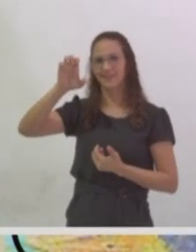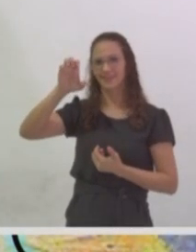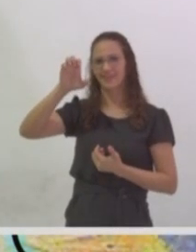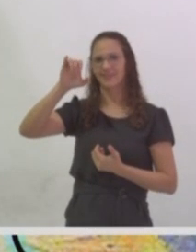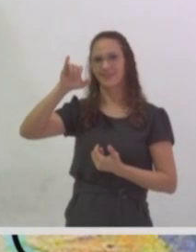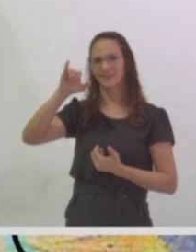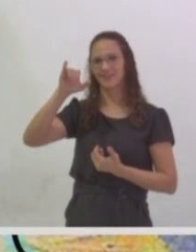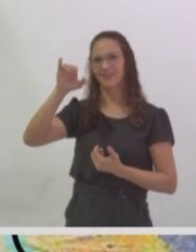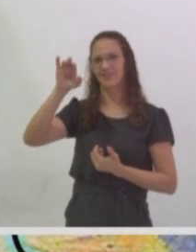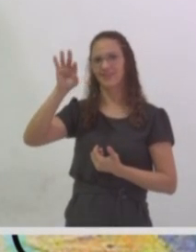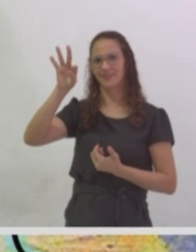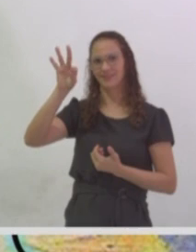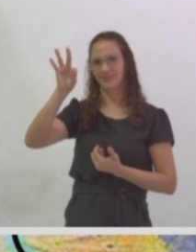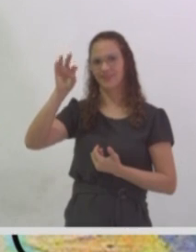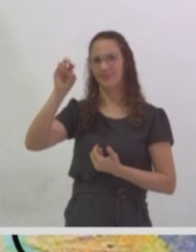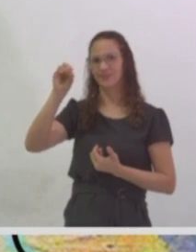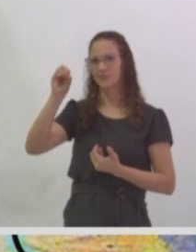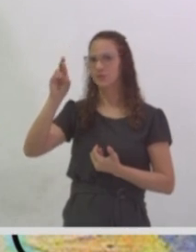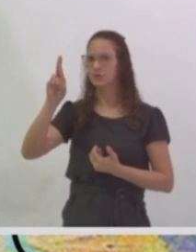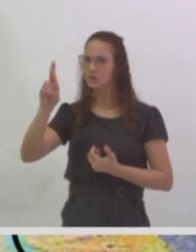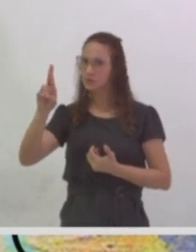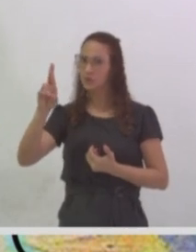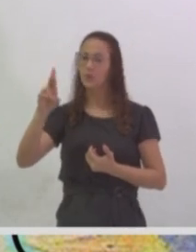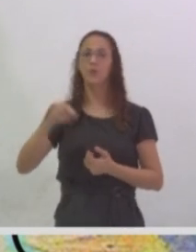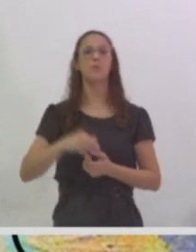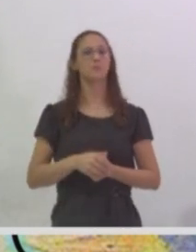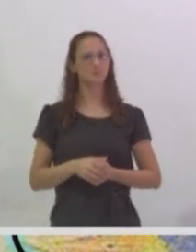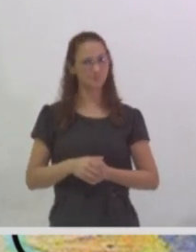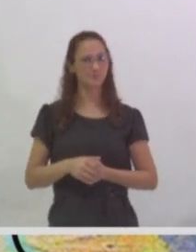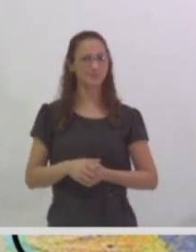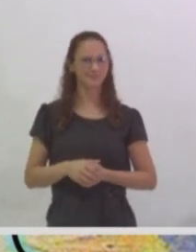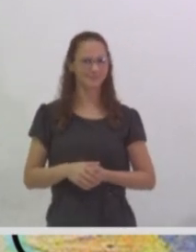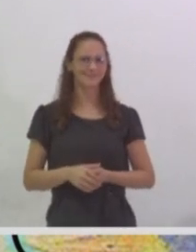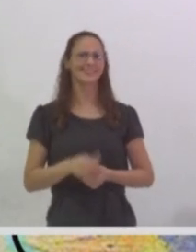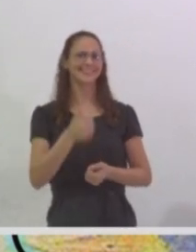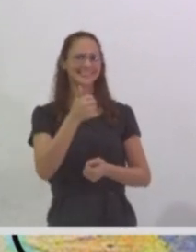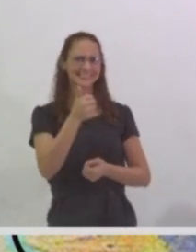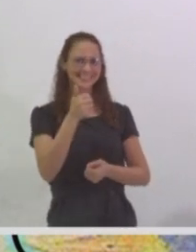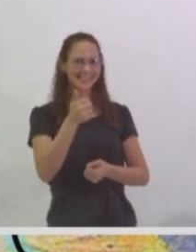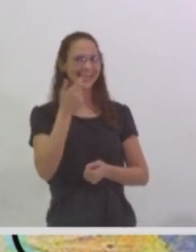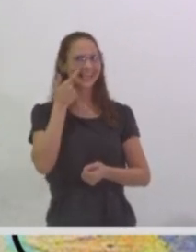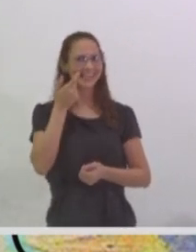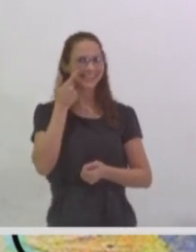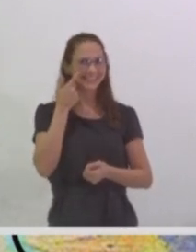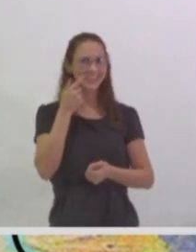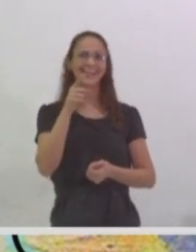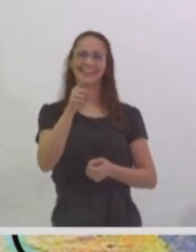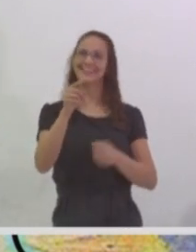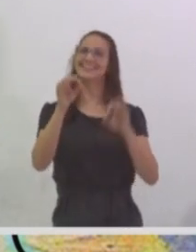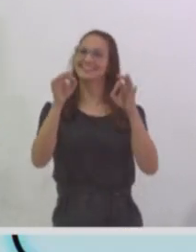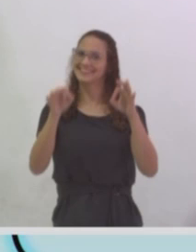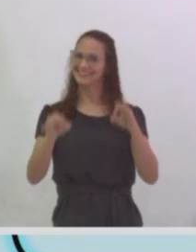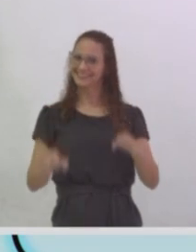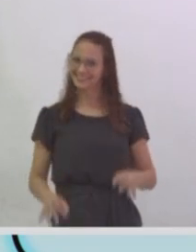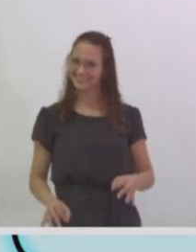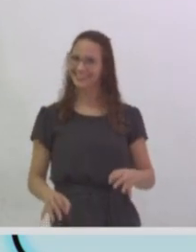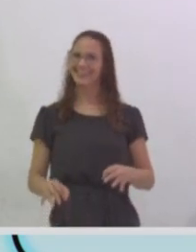leitura. Tá aí o Heitor. Saía o H e entrava o L, formando leitor.